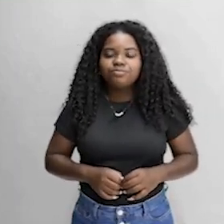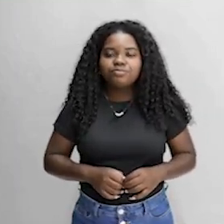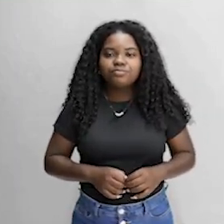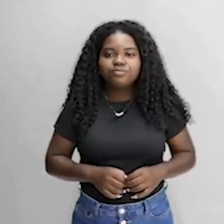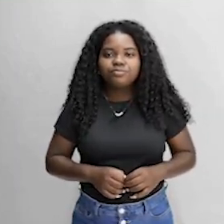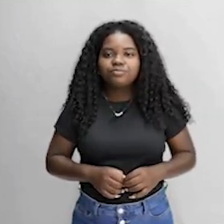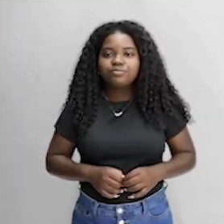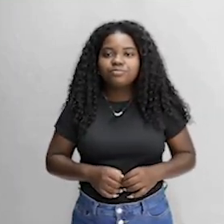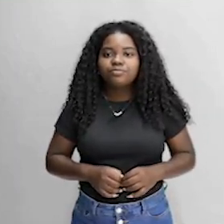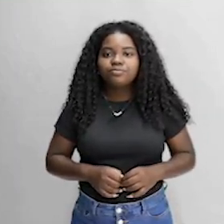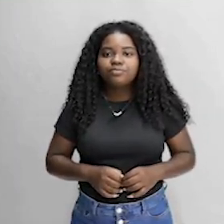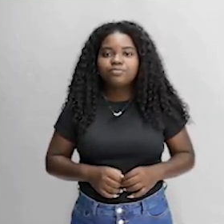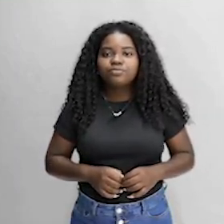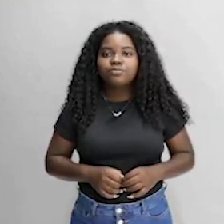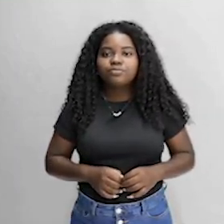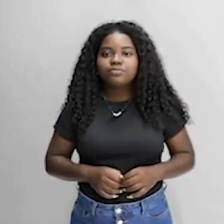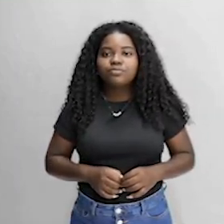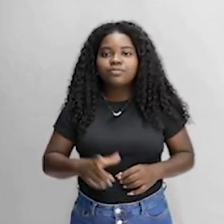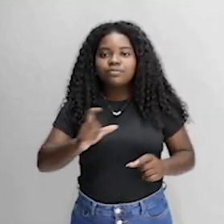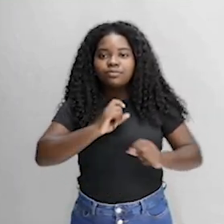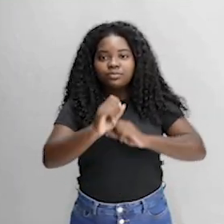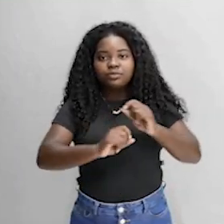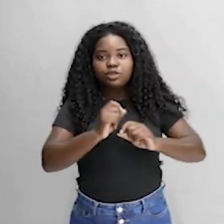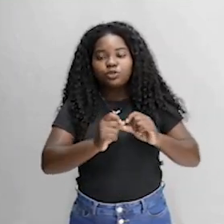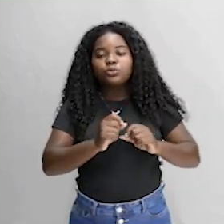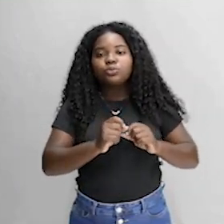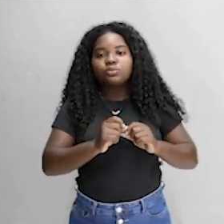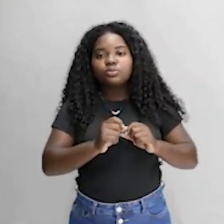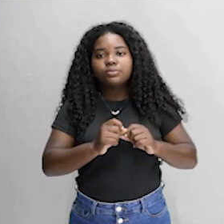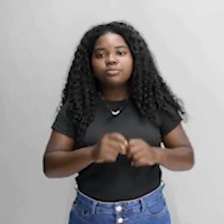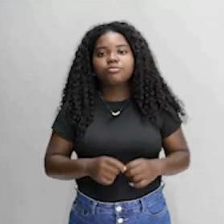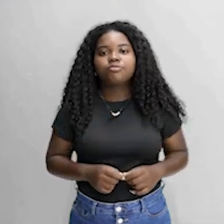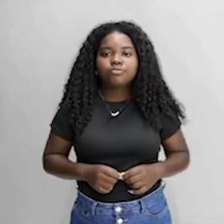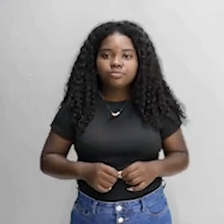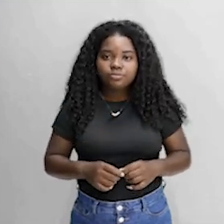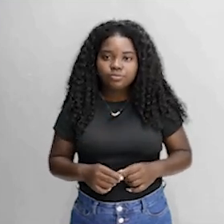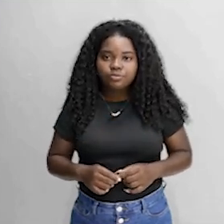Essas premissas, elas vão conter termos,